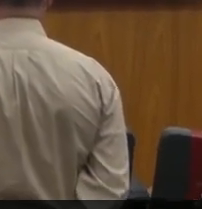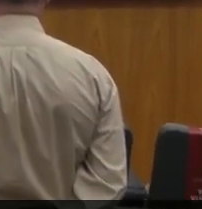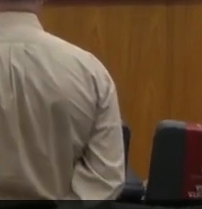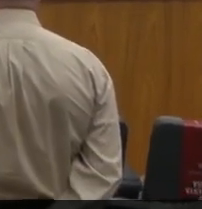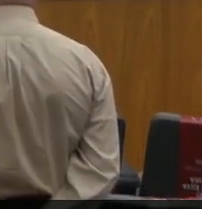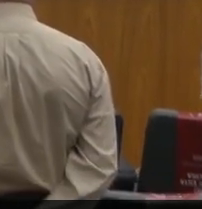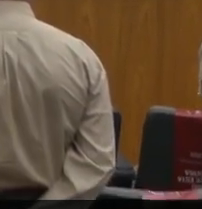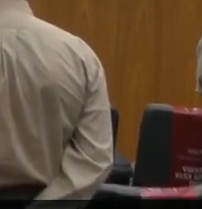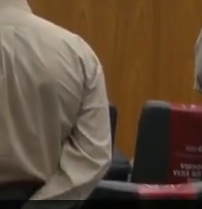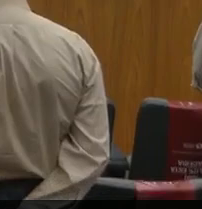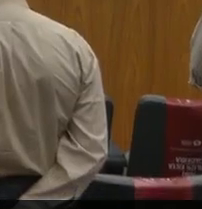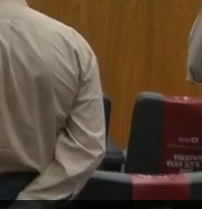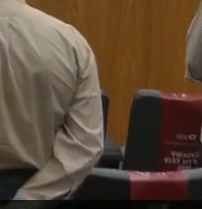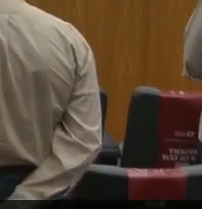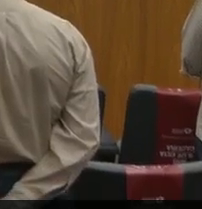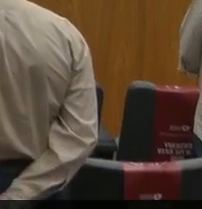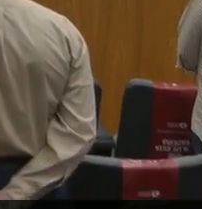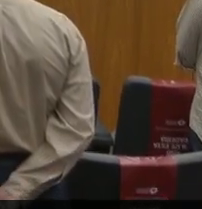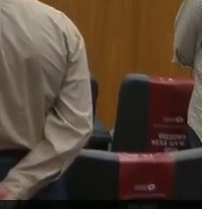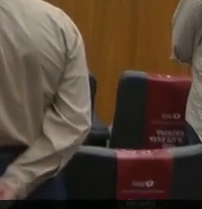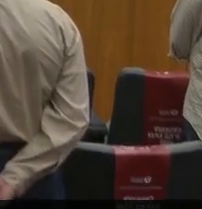E aí